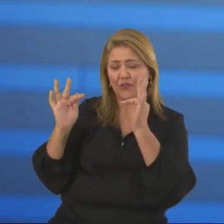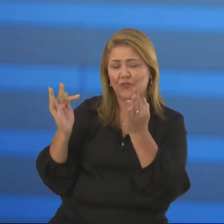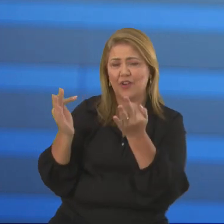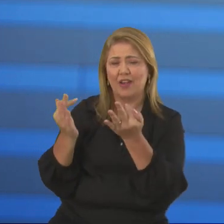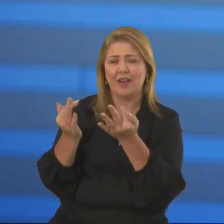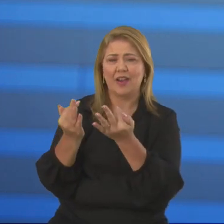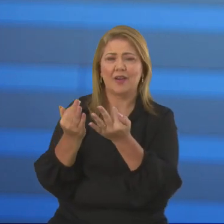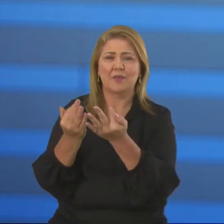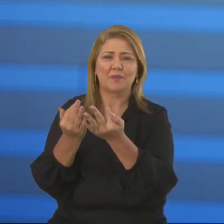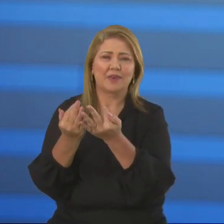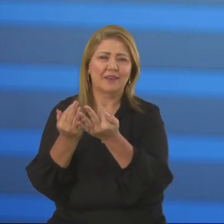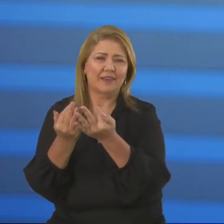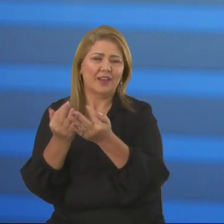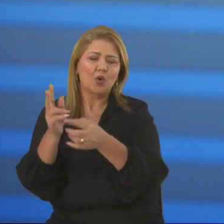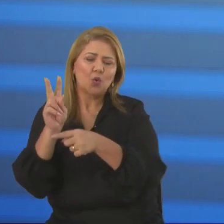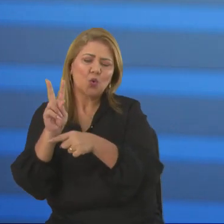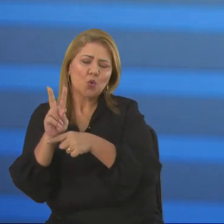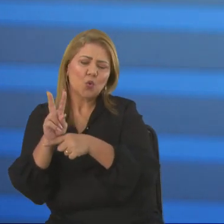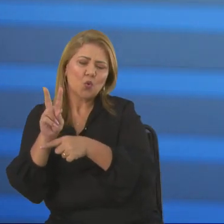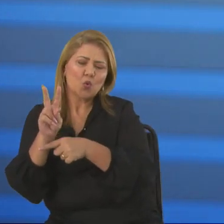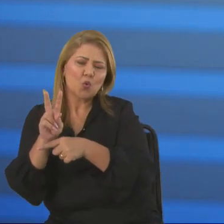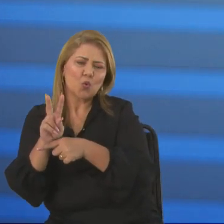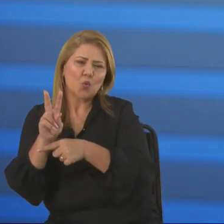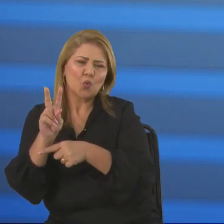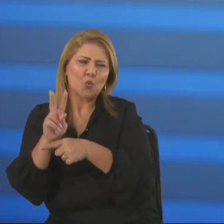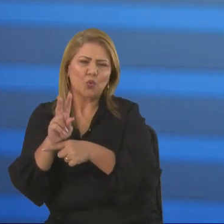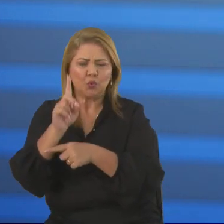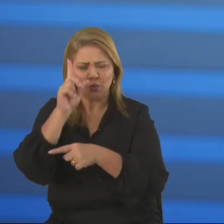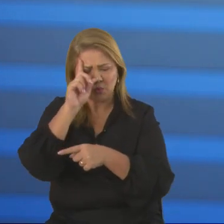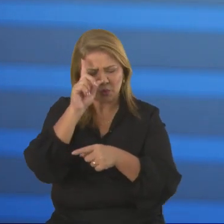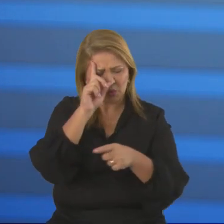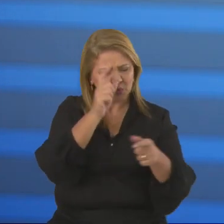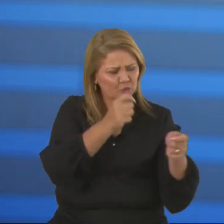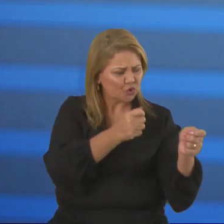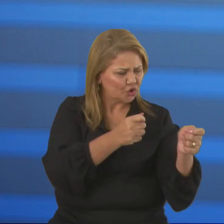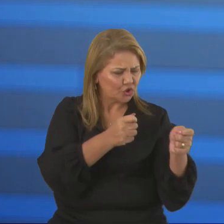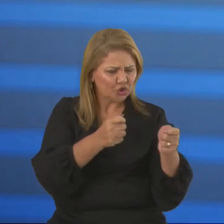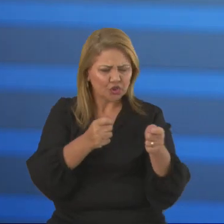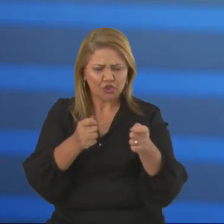cuida, cuida da rotina.